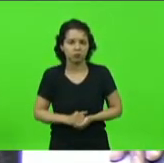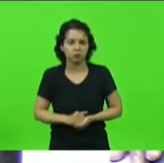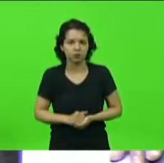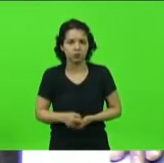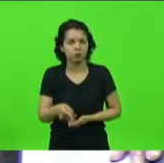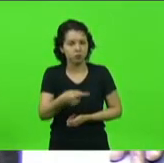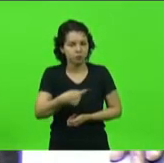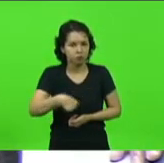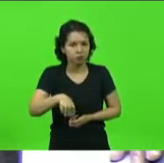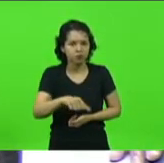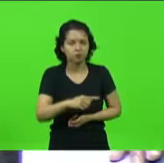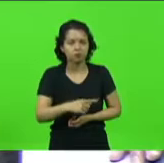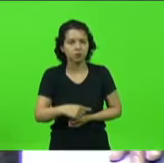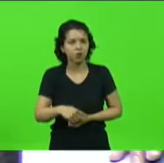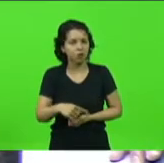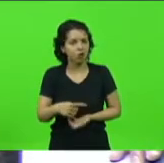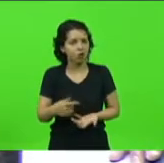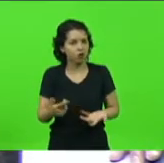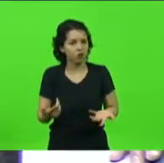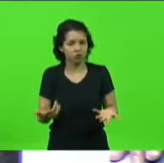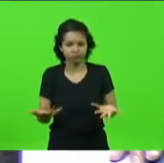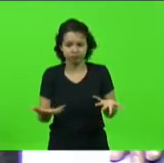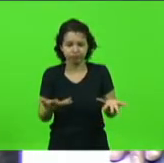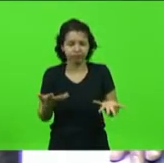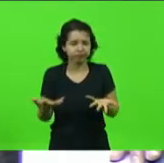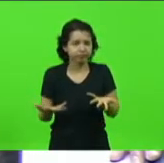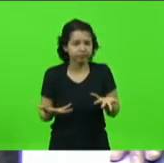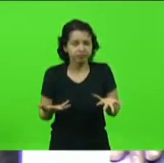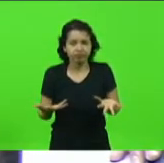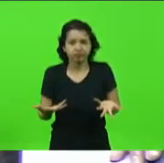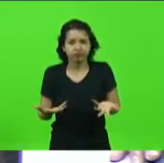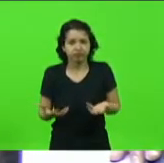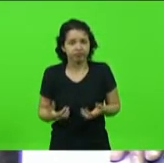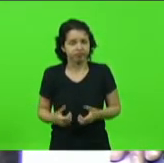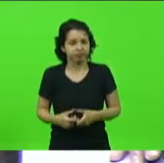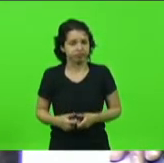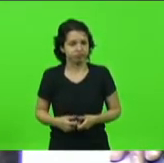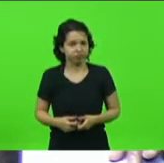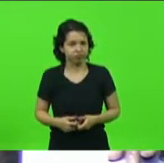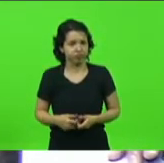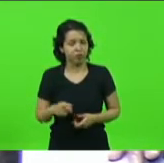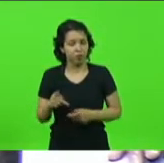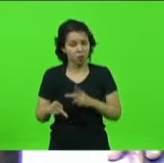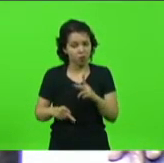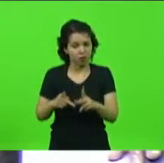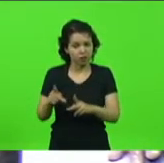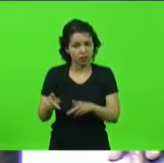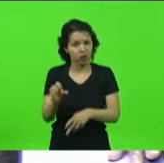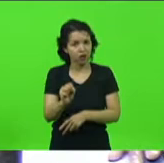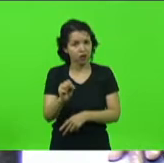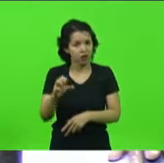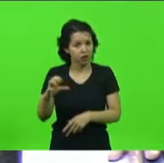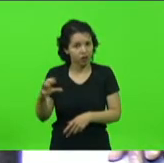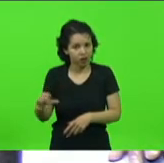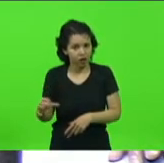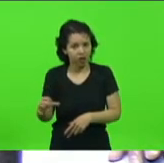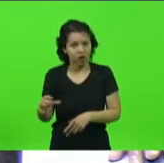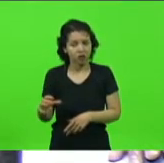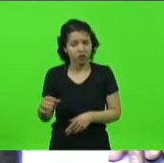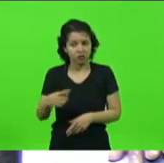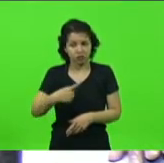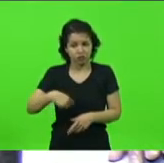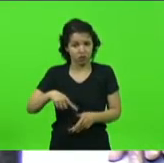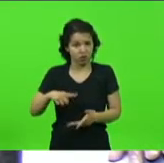Nós vamos ficar embretados, senhores deputados, com os catarinenses, se nós aprovarmos uma